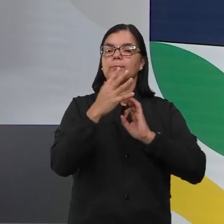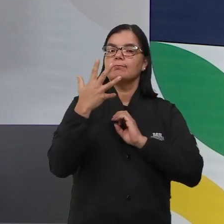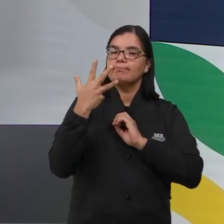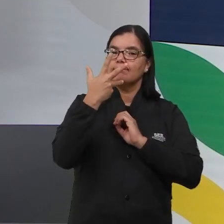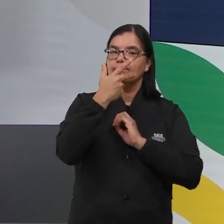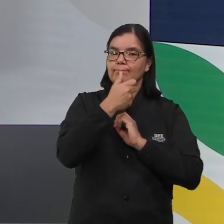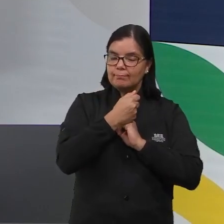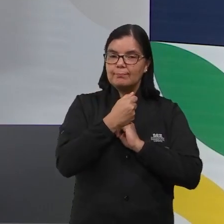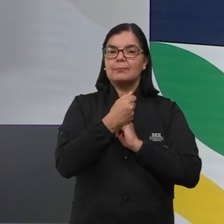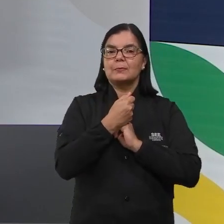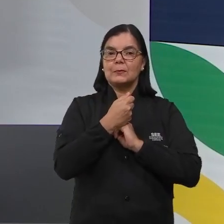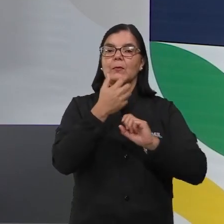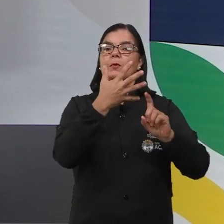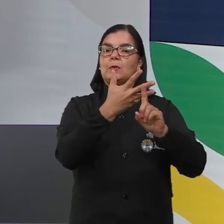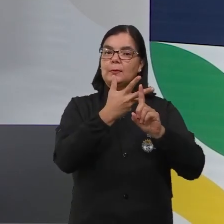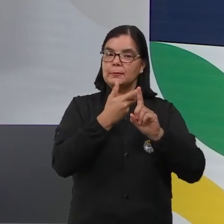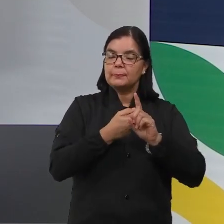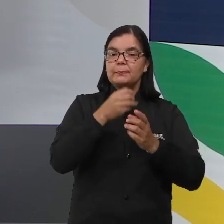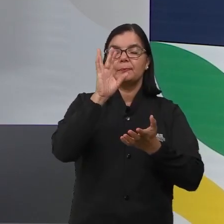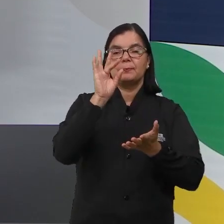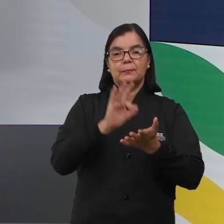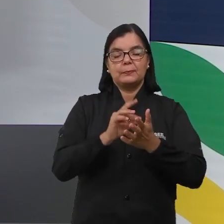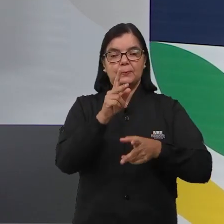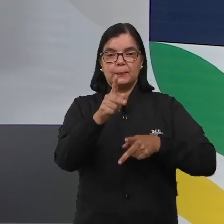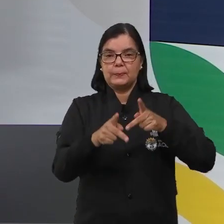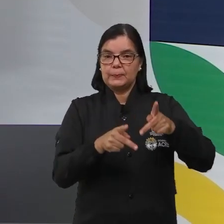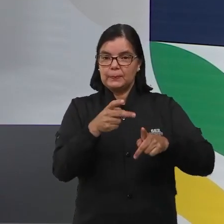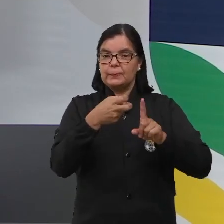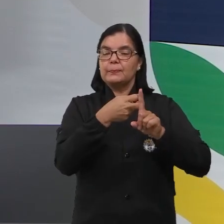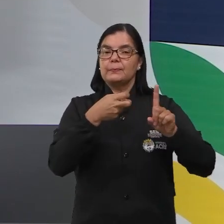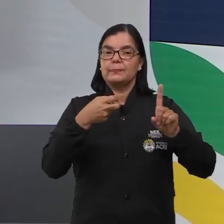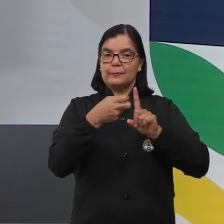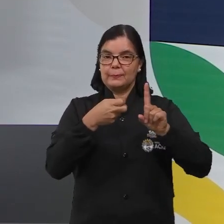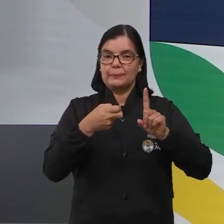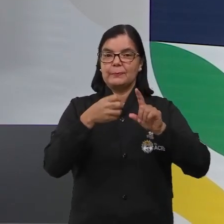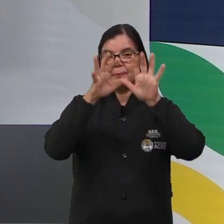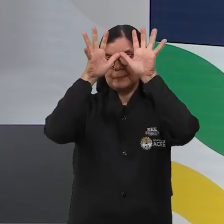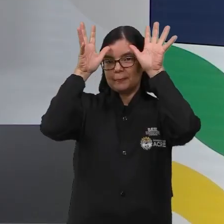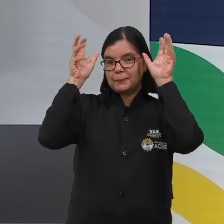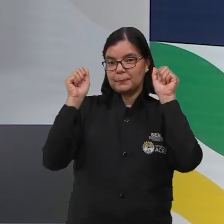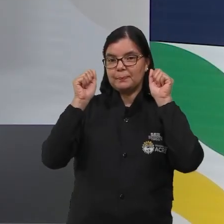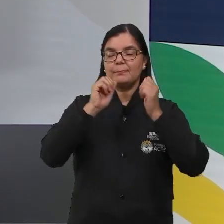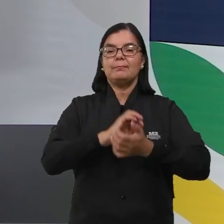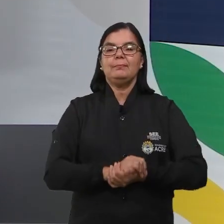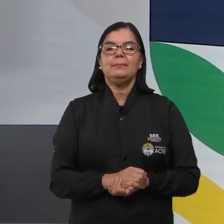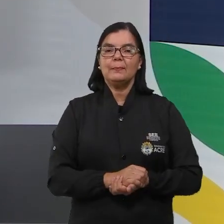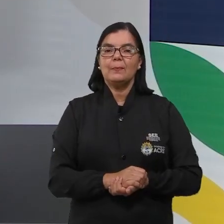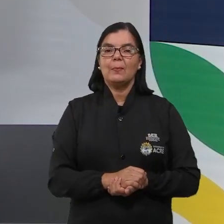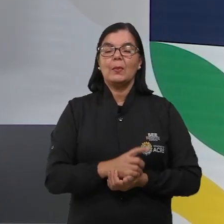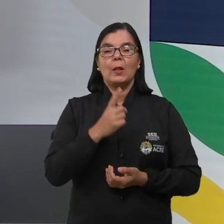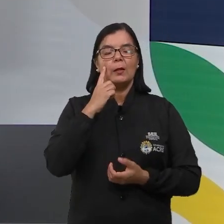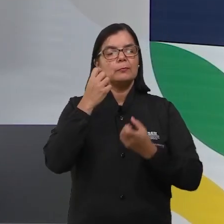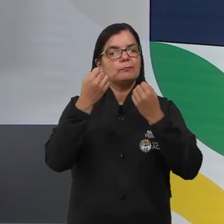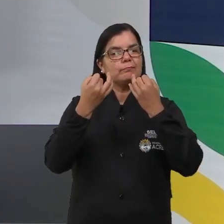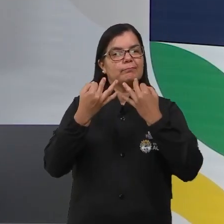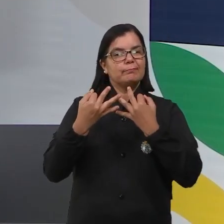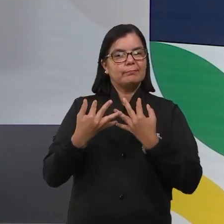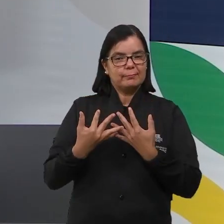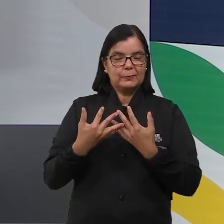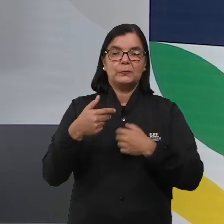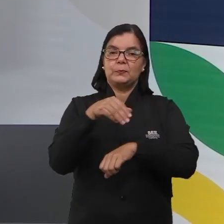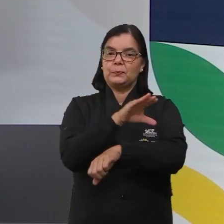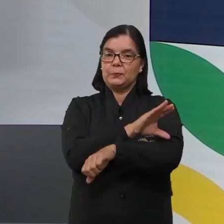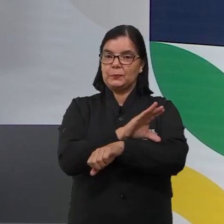rica, muito artística mesmo, dos povos indígenas aqui da nossa região. Então, a gente falou um pouco sobre